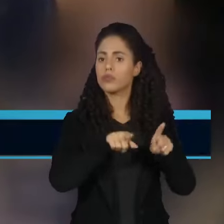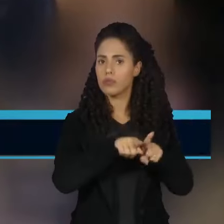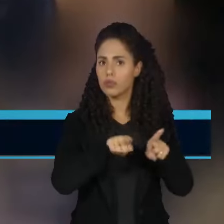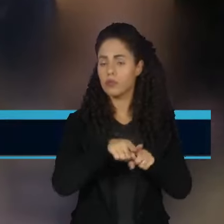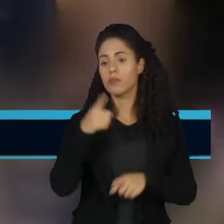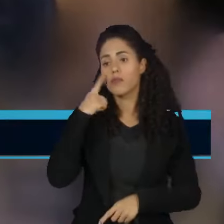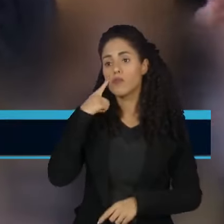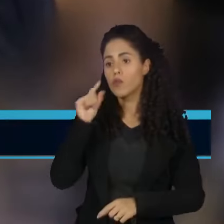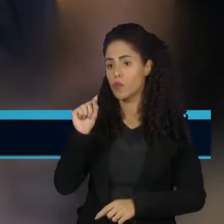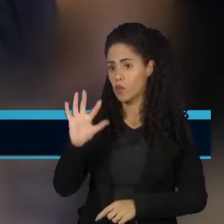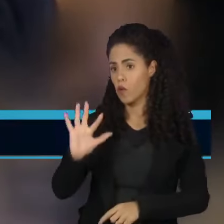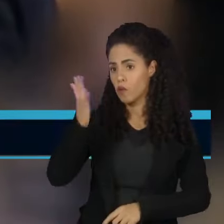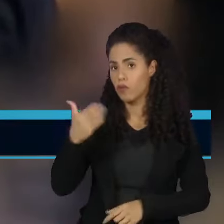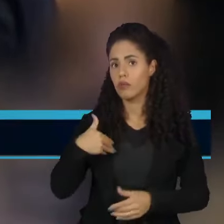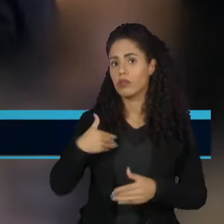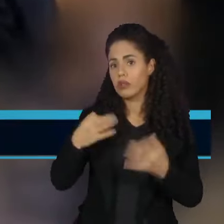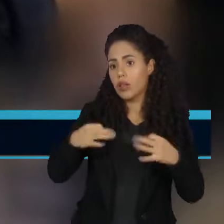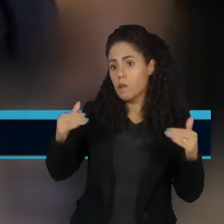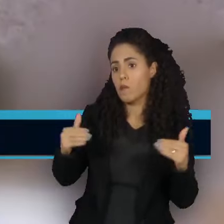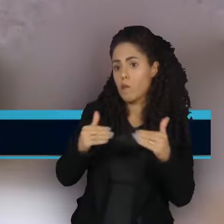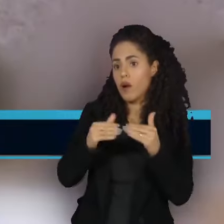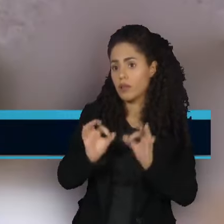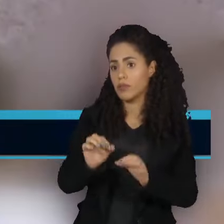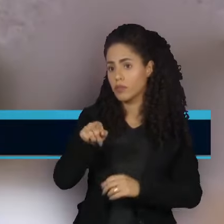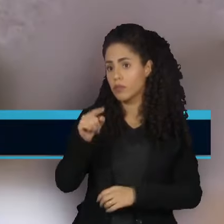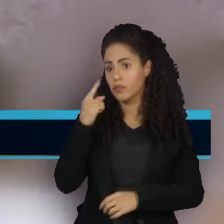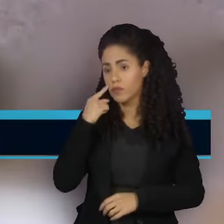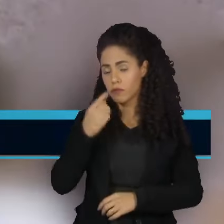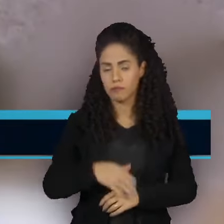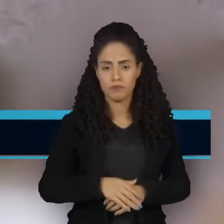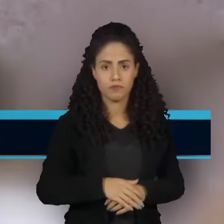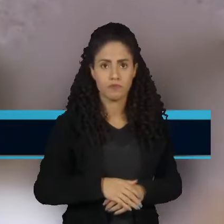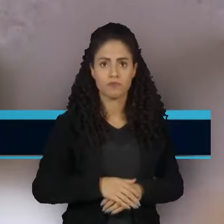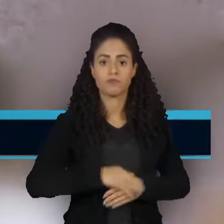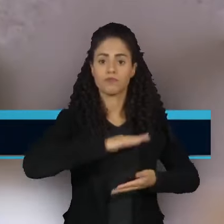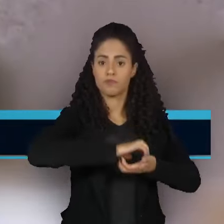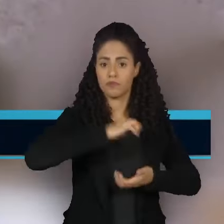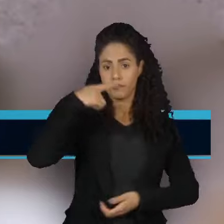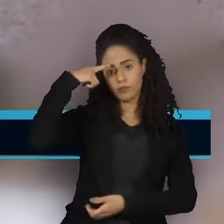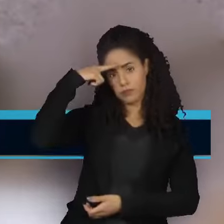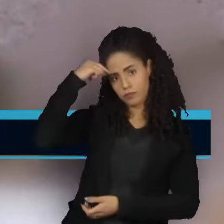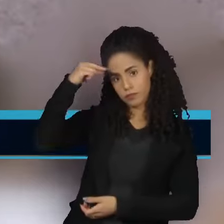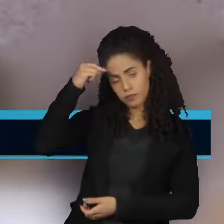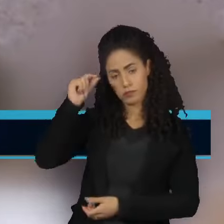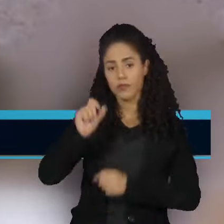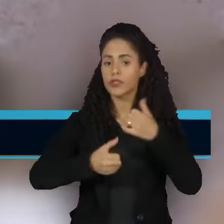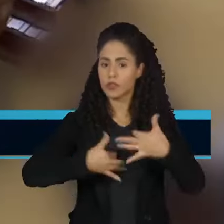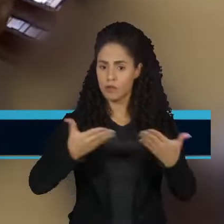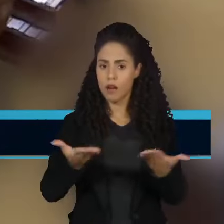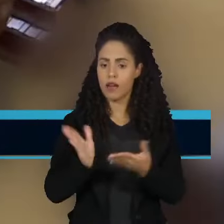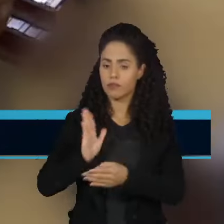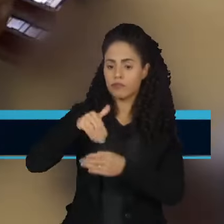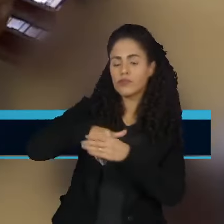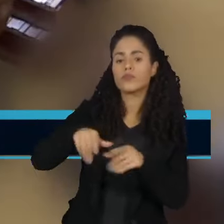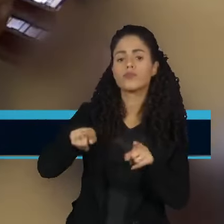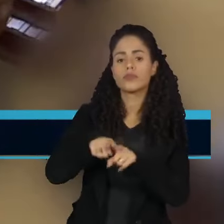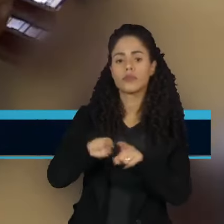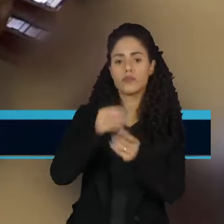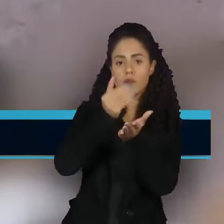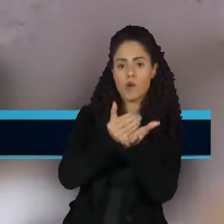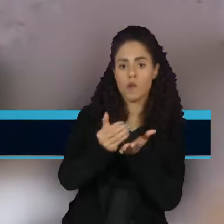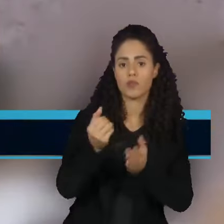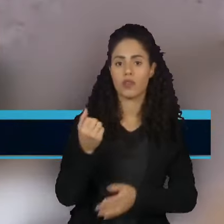mais... O que atuar em primeiro lugar. O presidente do STF, Luiz Roberto Barroso, deu o veredito do julgamento que começou